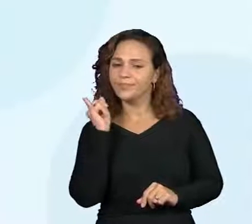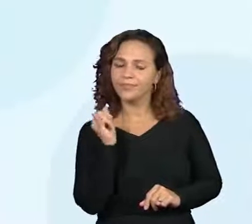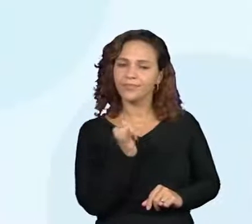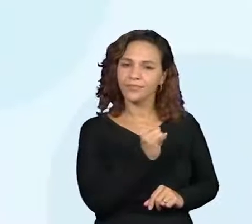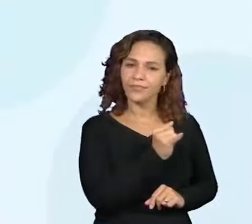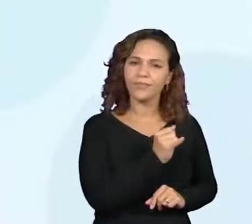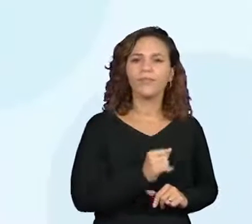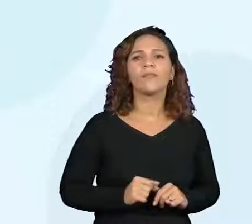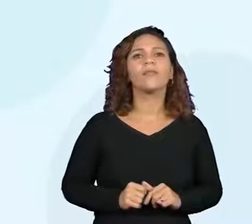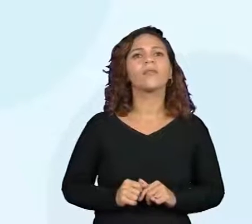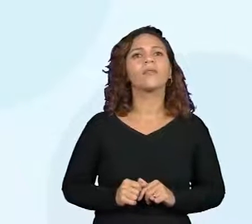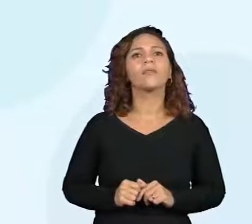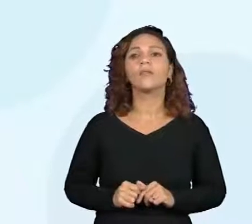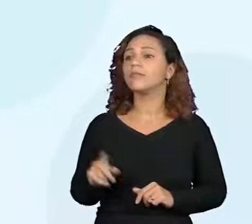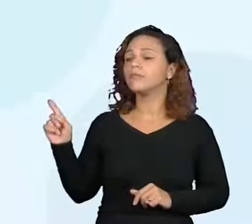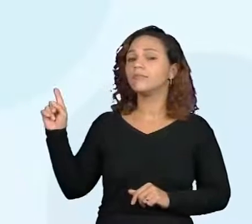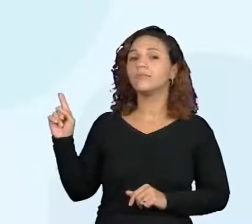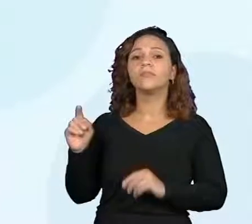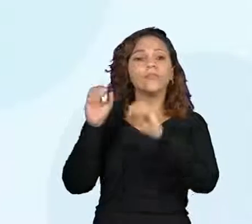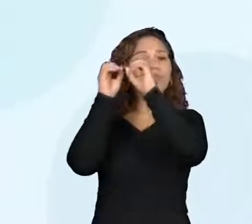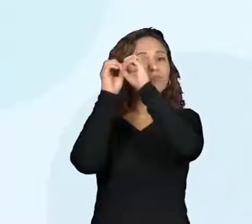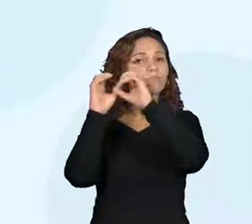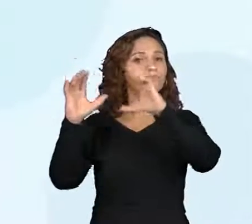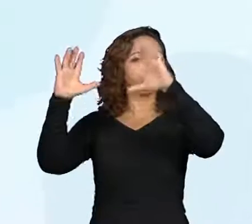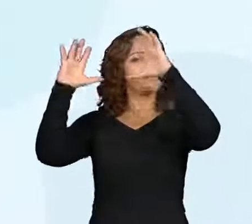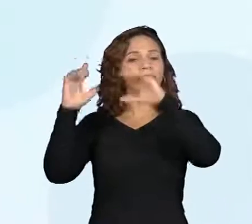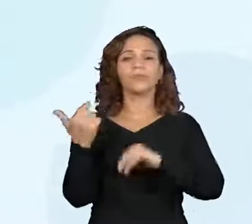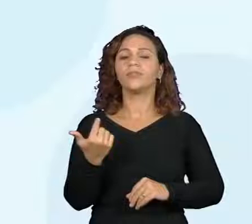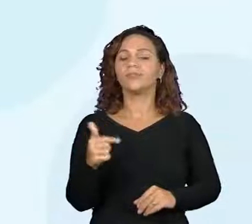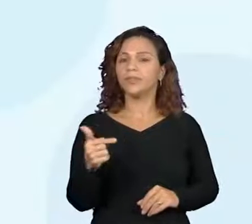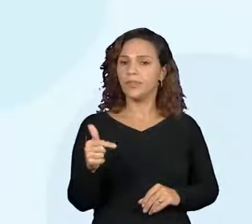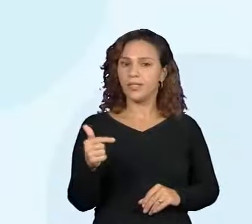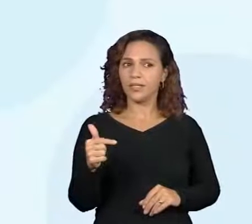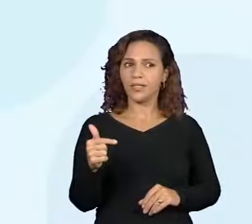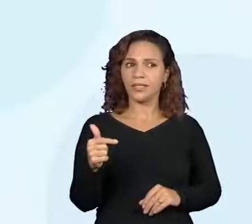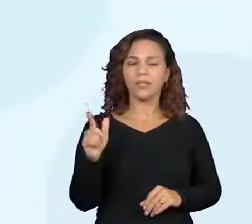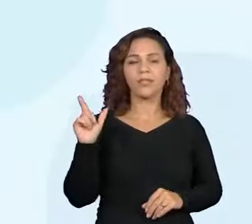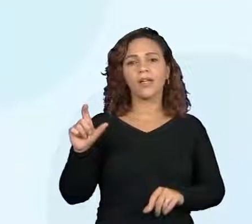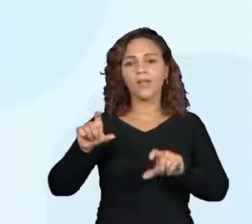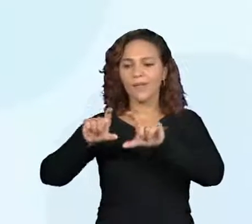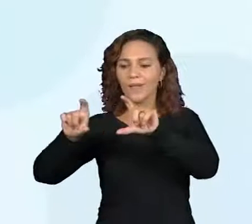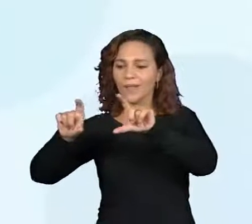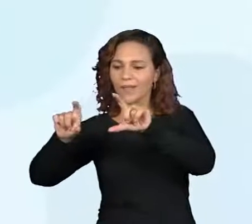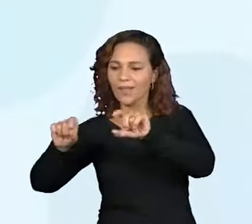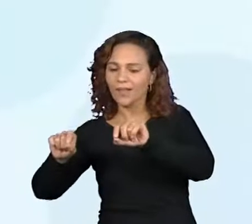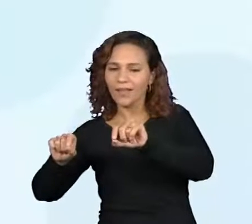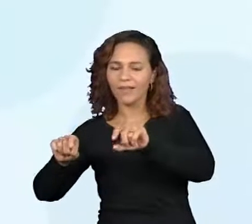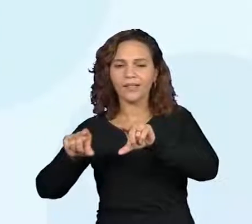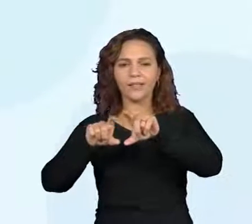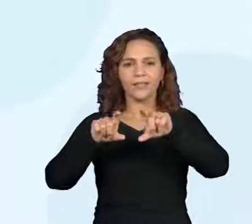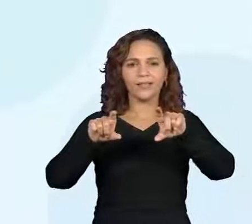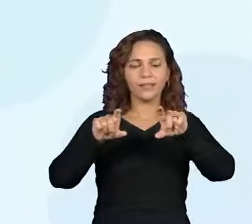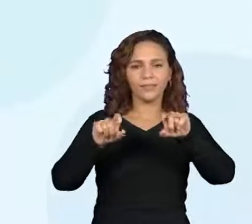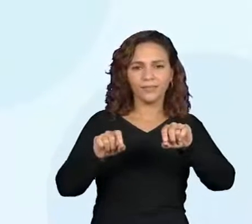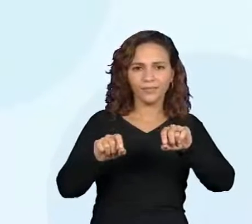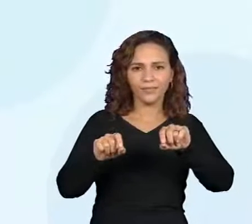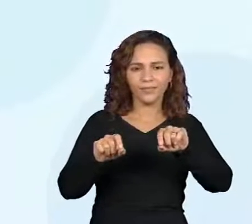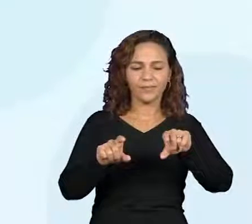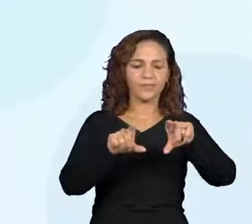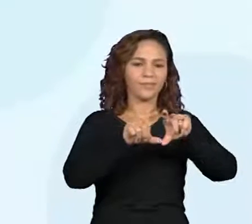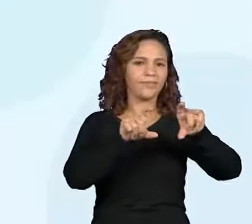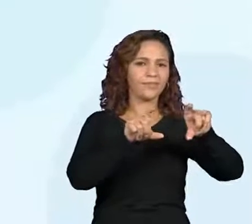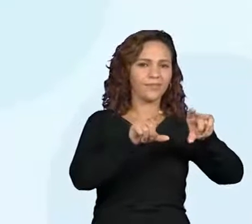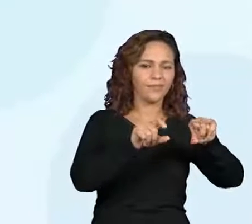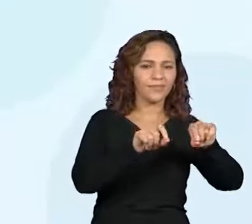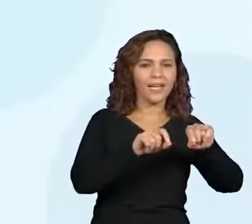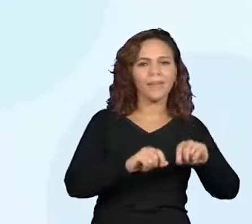a gente percebe que não existe balões. Está separado por um quadrado em cima